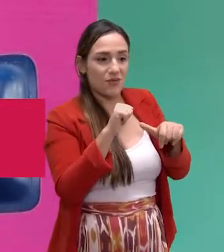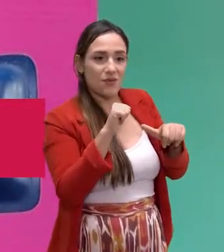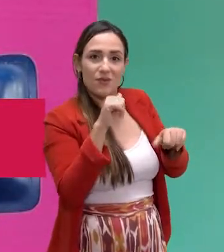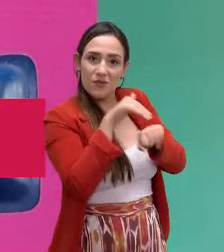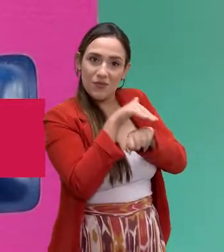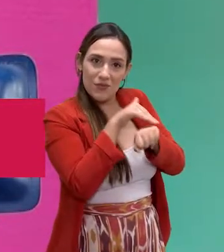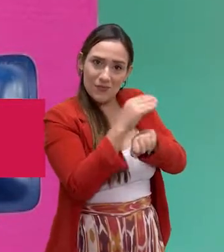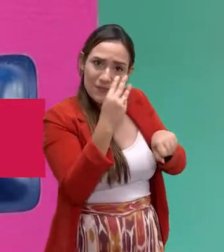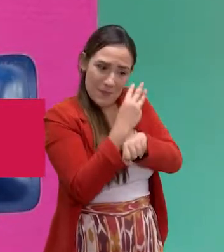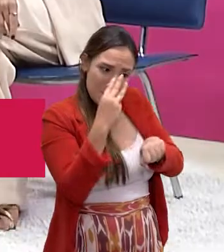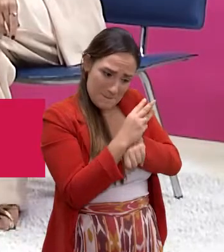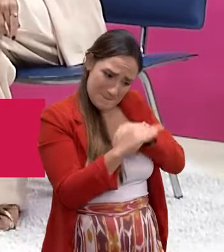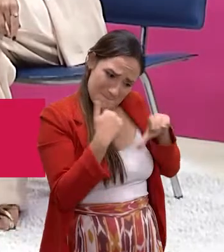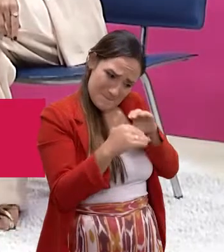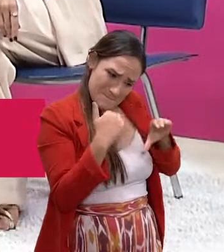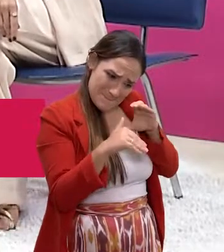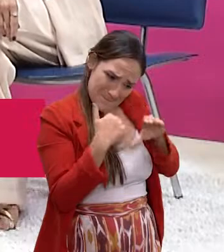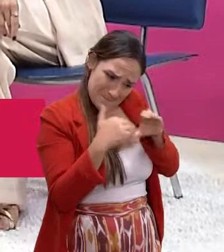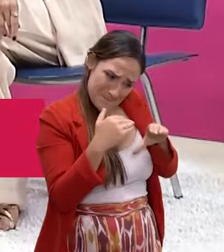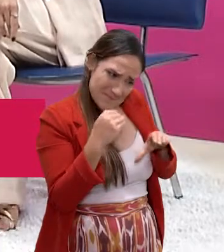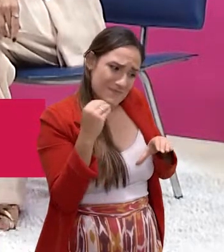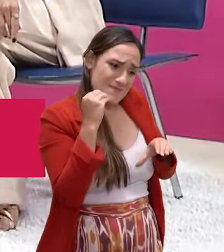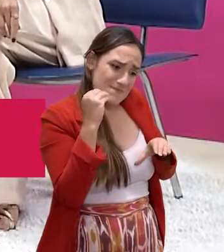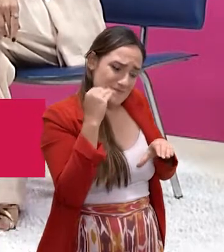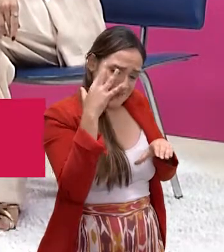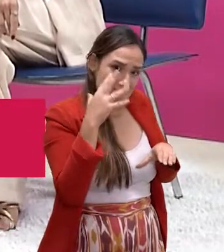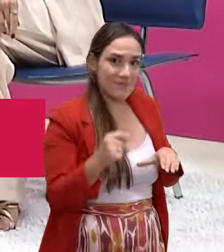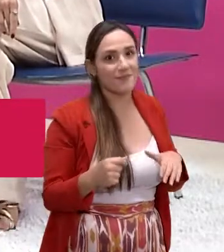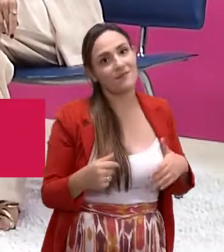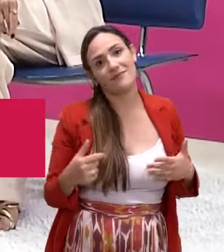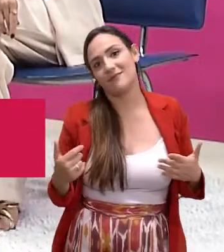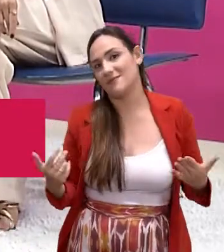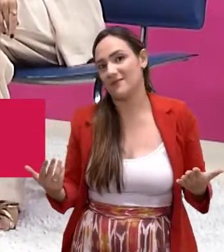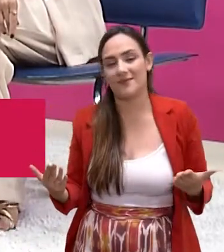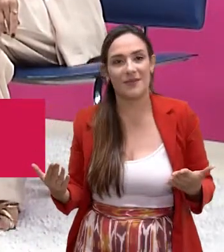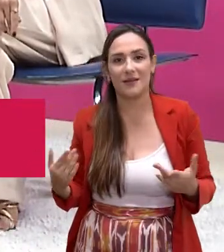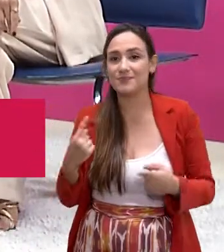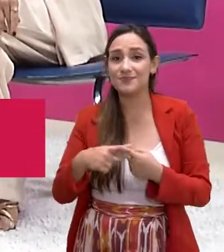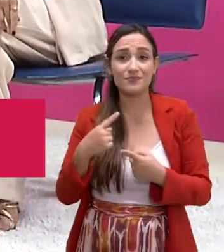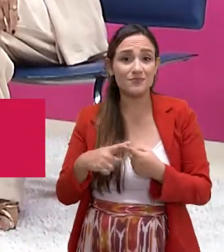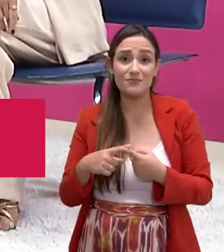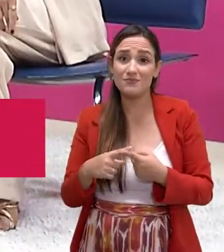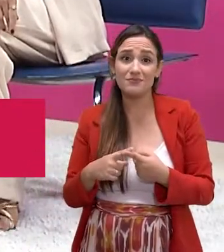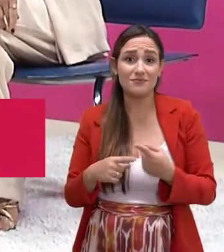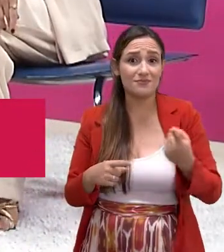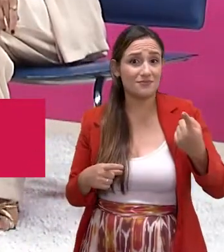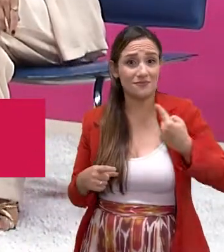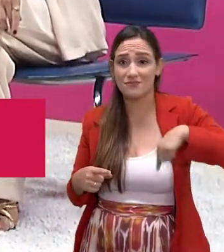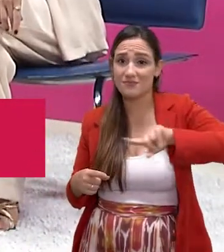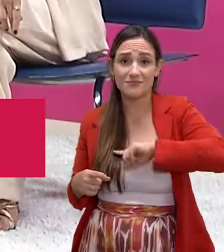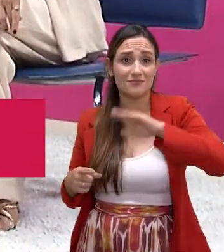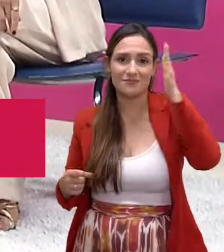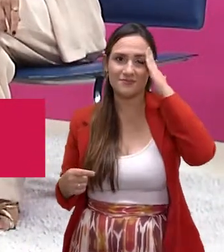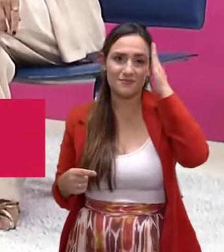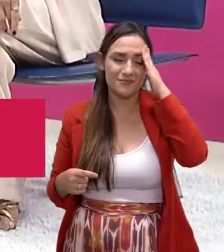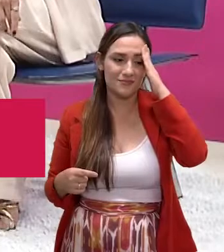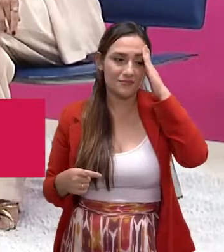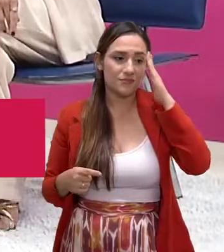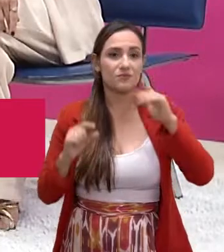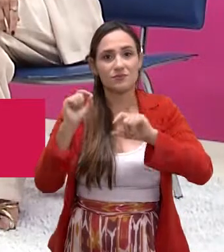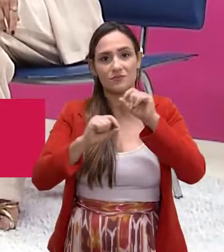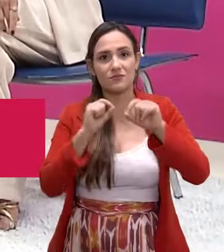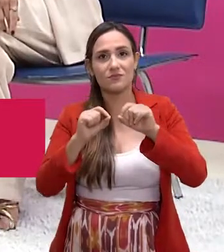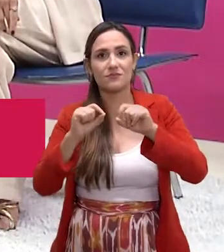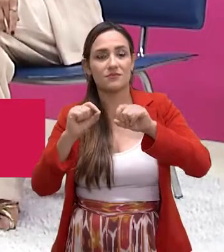WhatsApp até altas horas da noite que a gente troca. Porque normalmente o público comum, eles sabem, né, de um projeto ou outro porque a